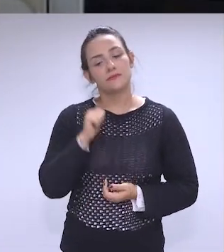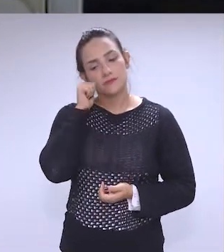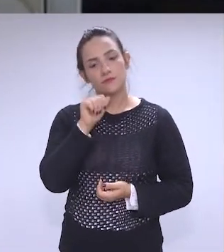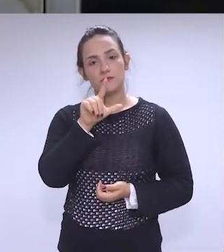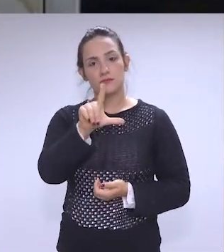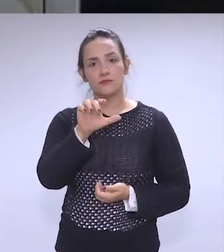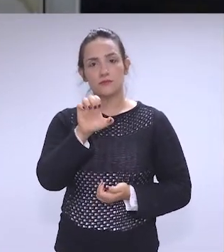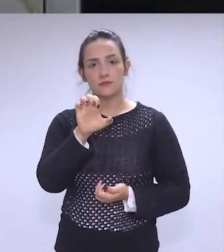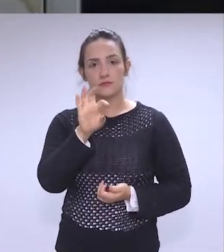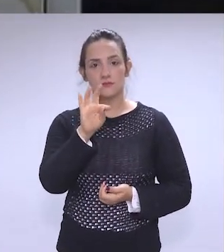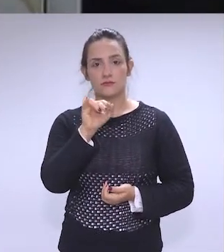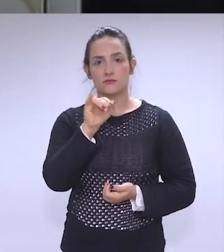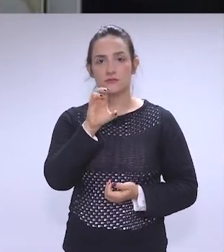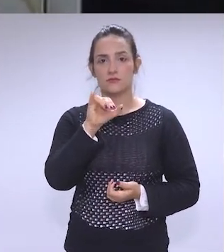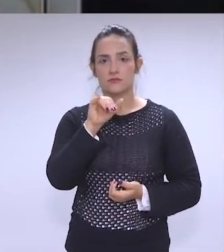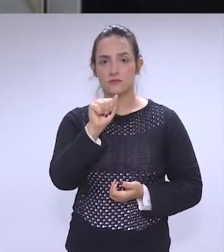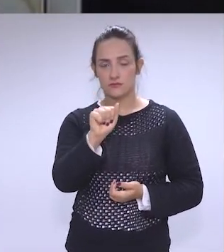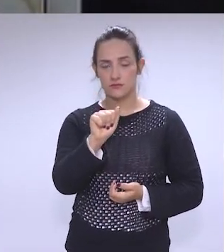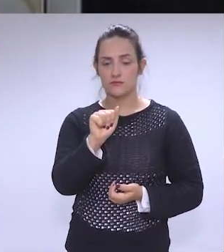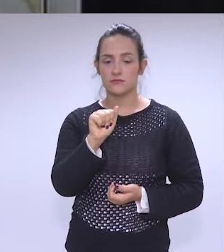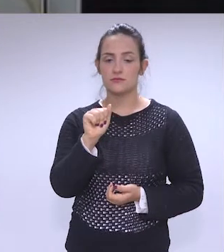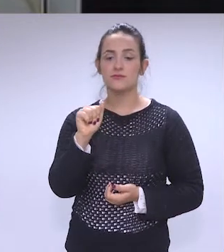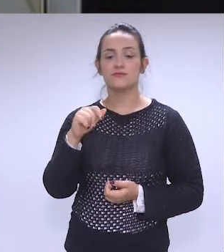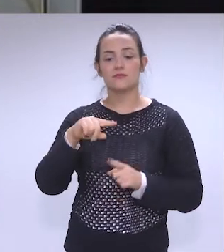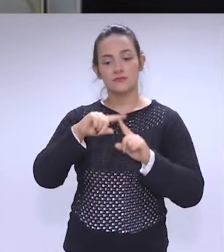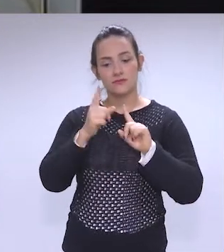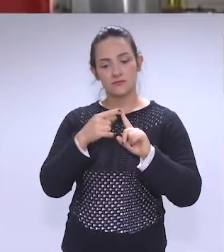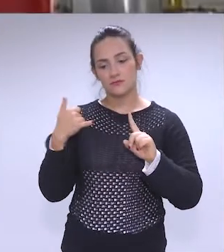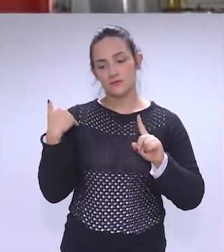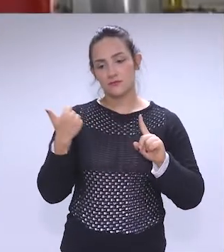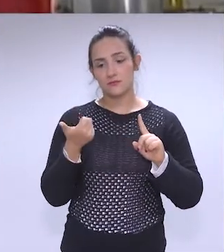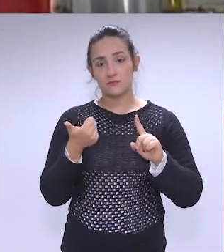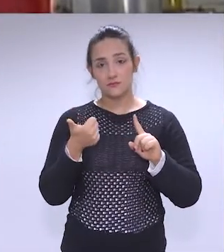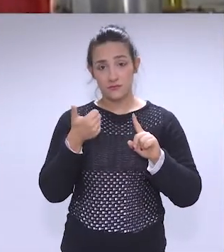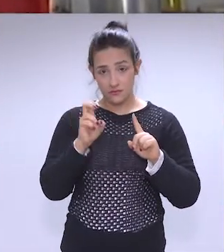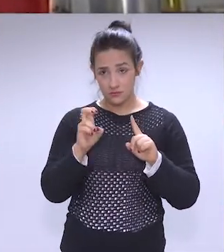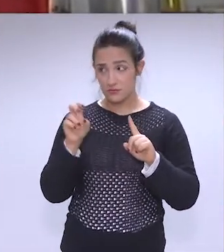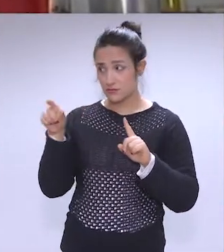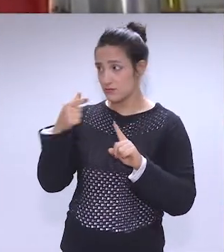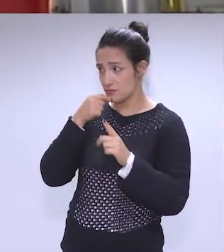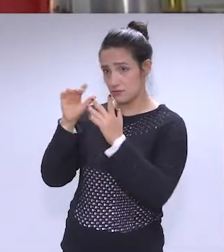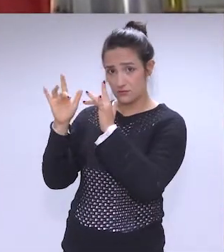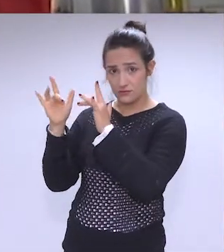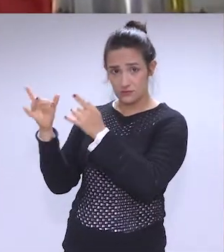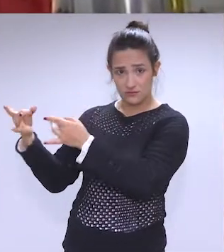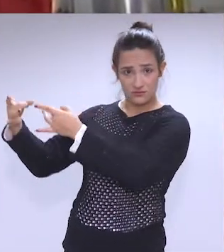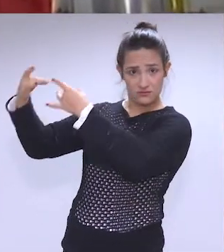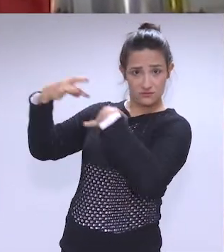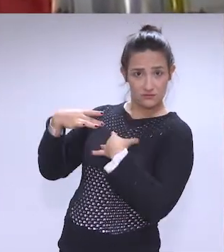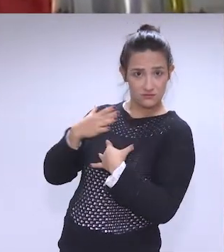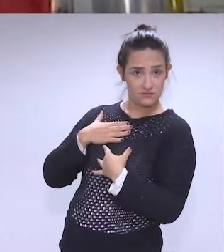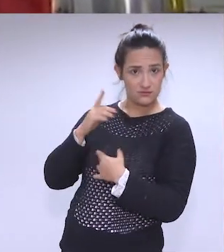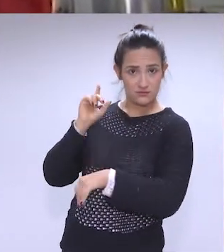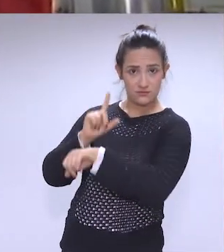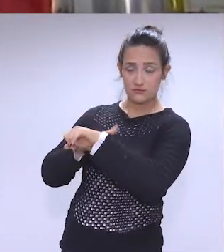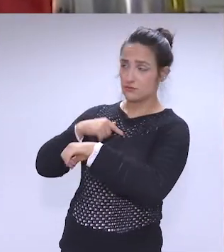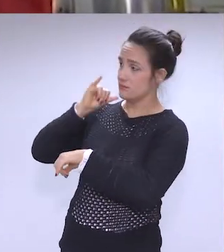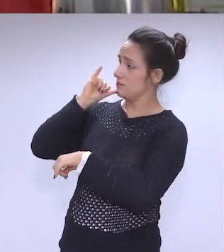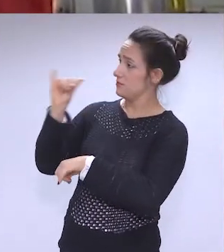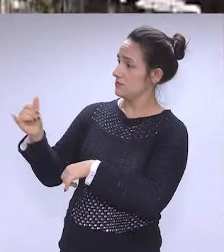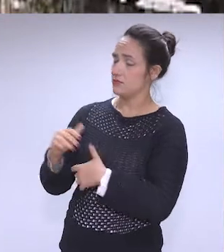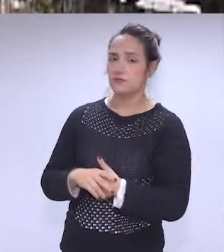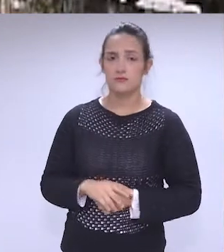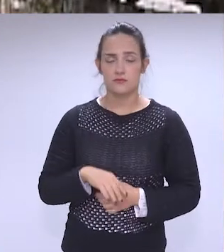Já a Letícia não teve a mesma sorte. Grávida aos 15 anos, foi abandonada pelo namorado assim que ele soube da